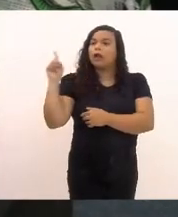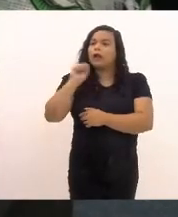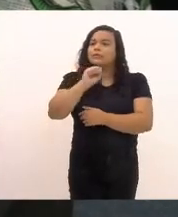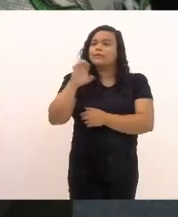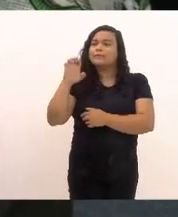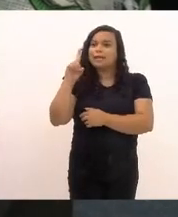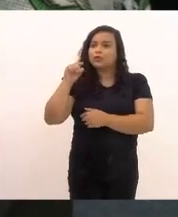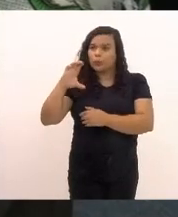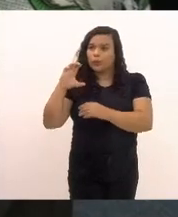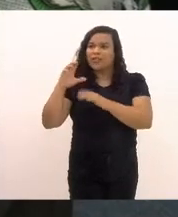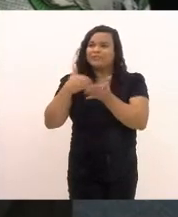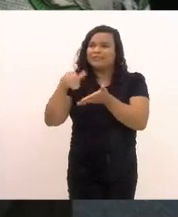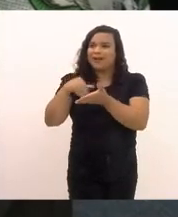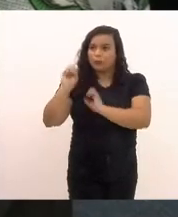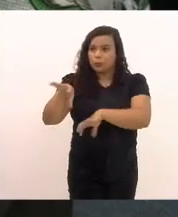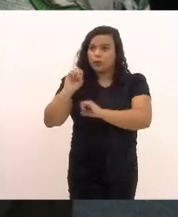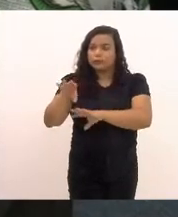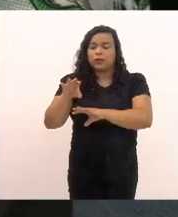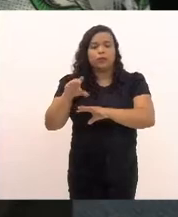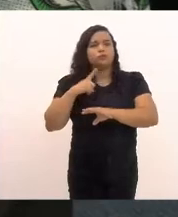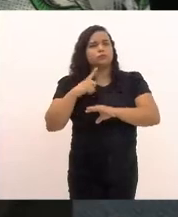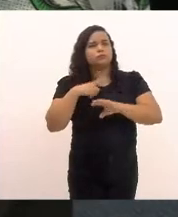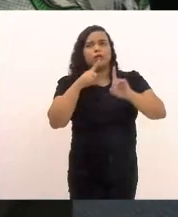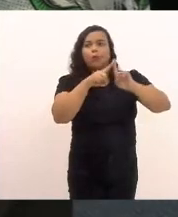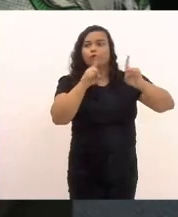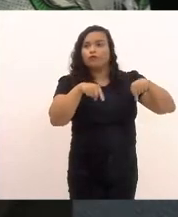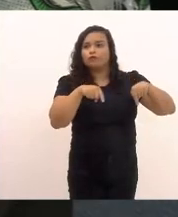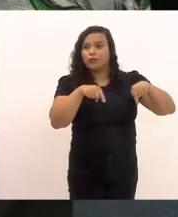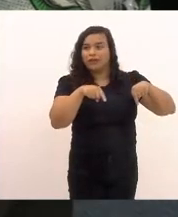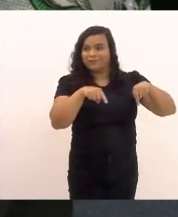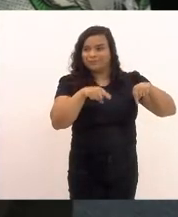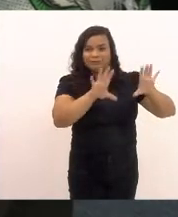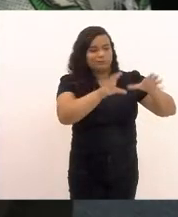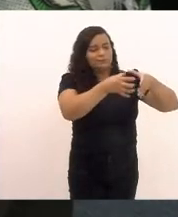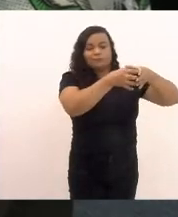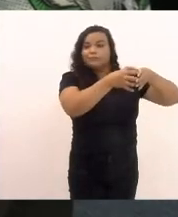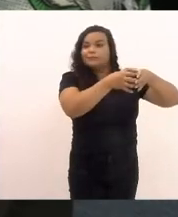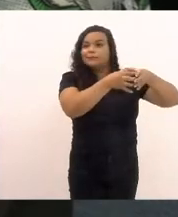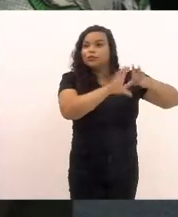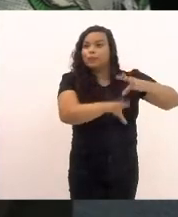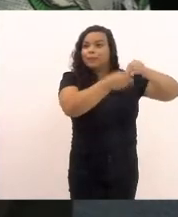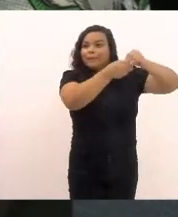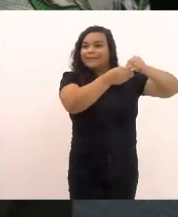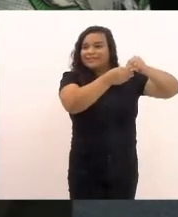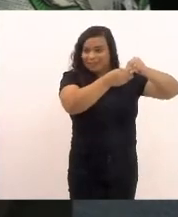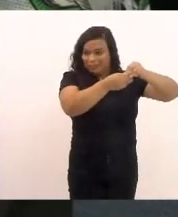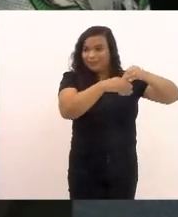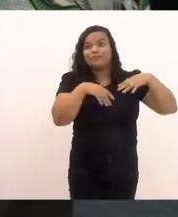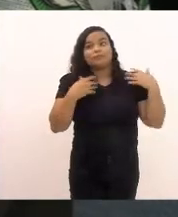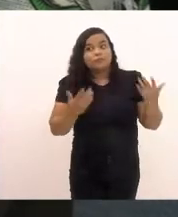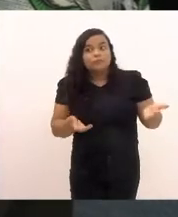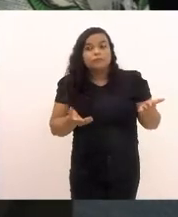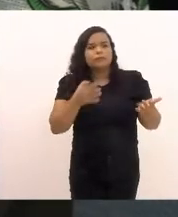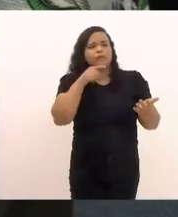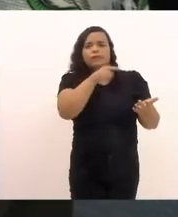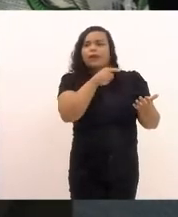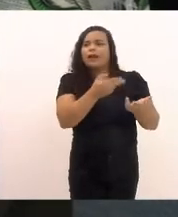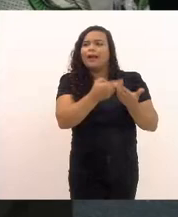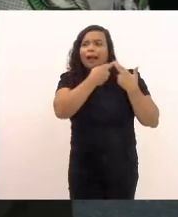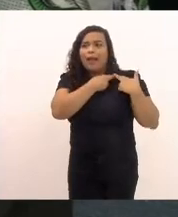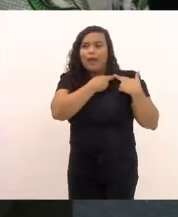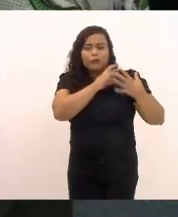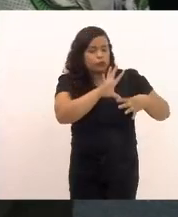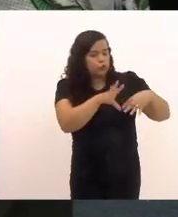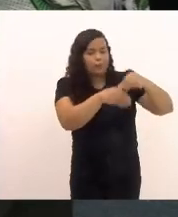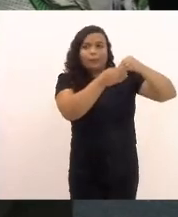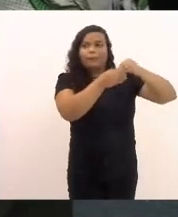E, no entanto, essa indicação propõe que os cargos do quadro suplementar, para os cargos do quadro suplementar, não haja mais concurso